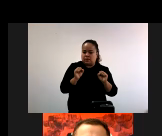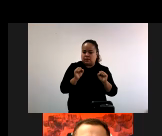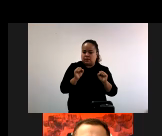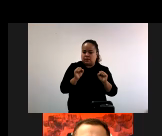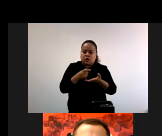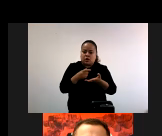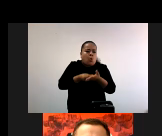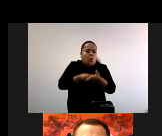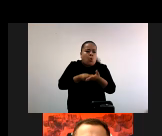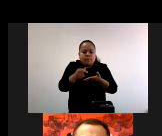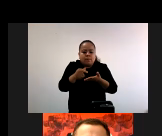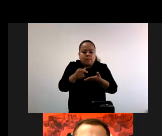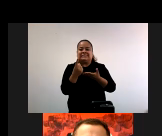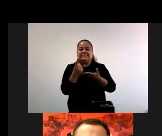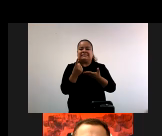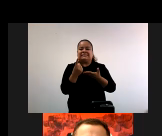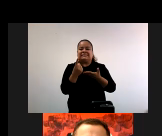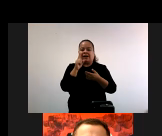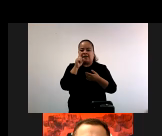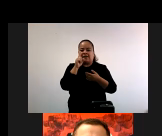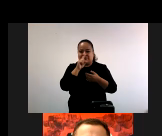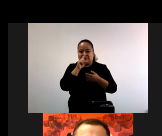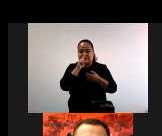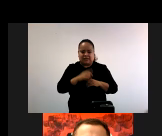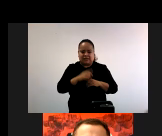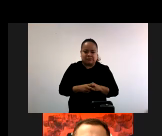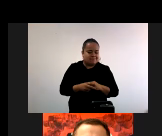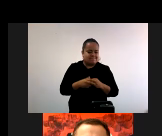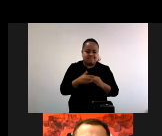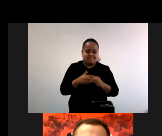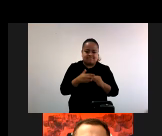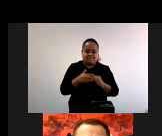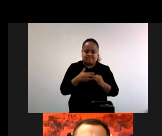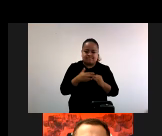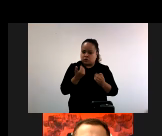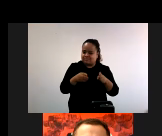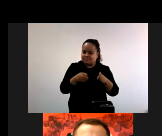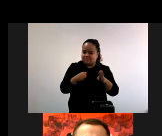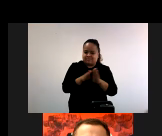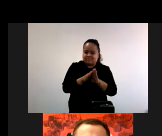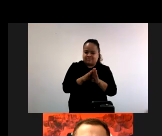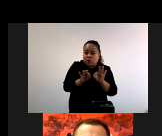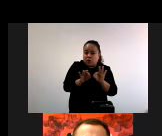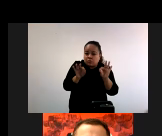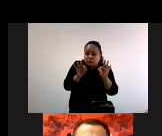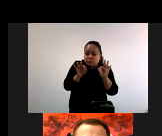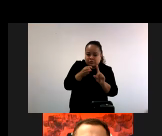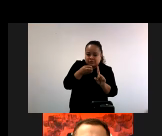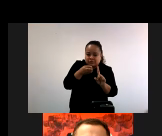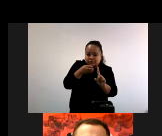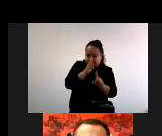vamos encontrar muita informação falsa. Por isso é importante ir ao médico. É importante, se